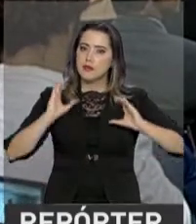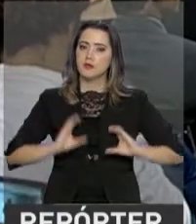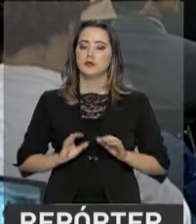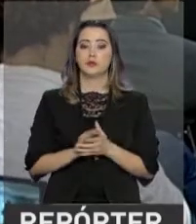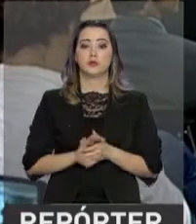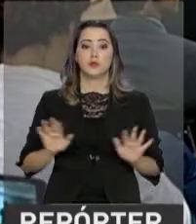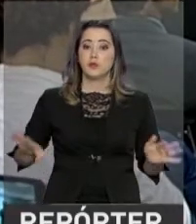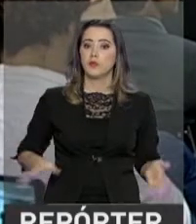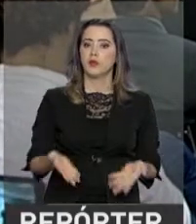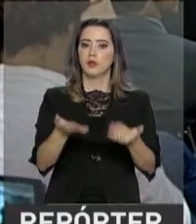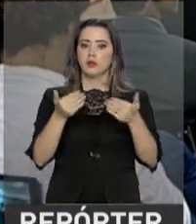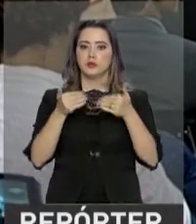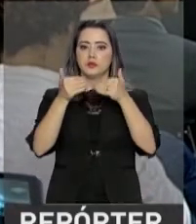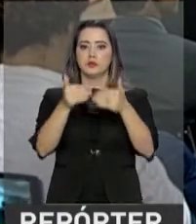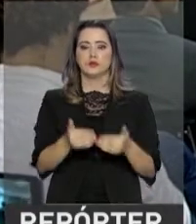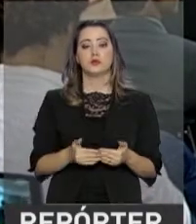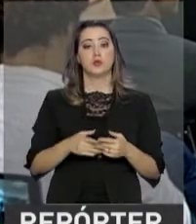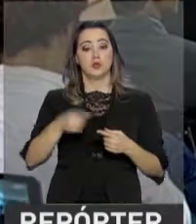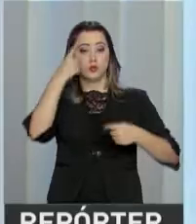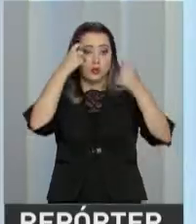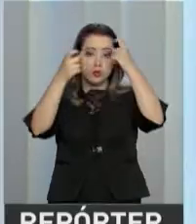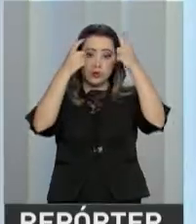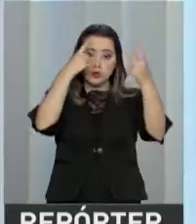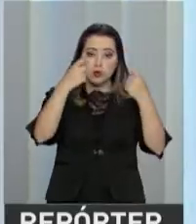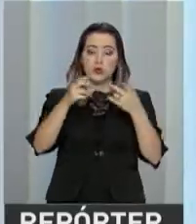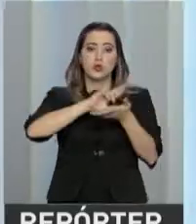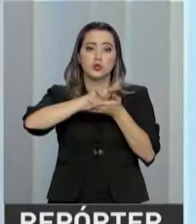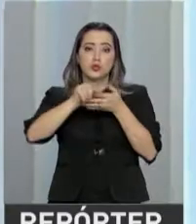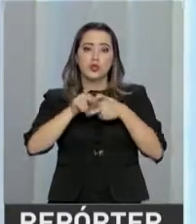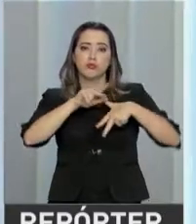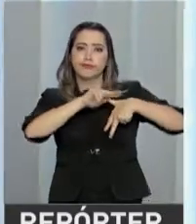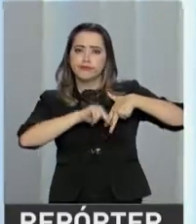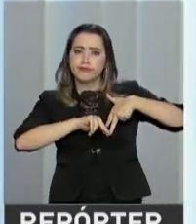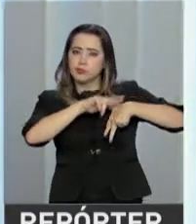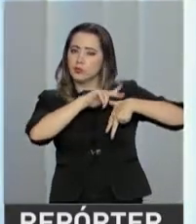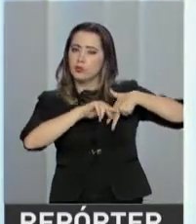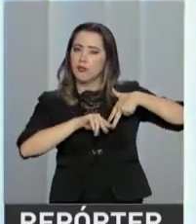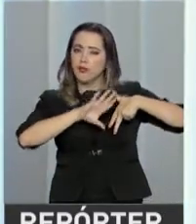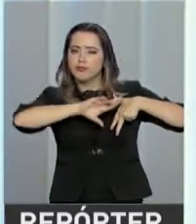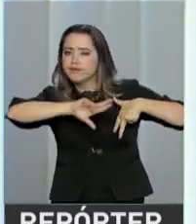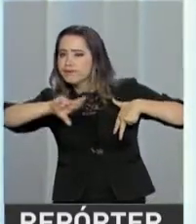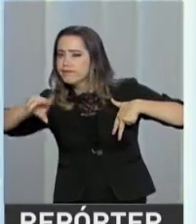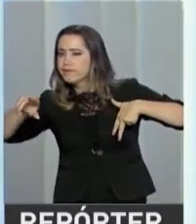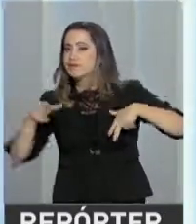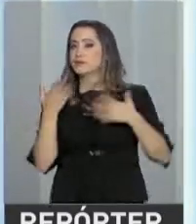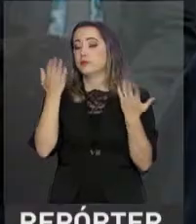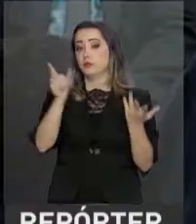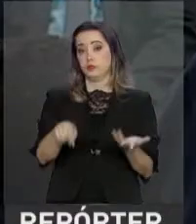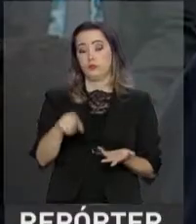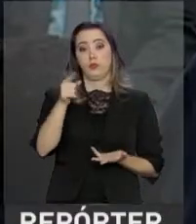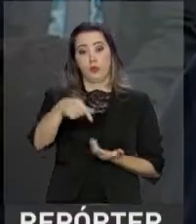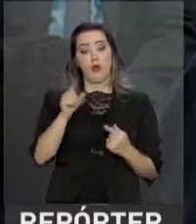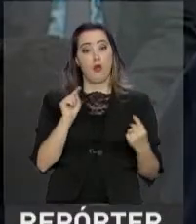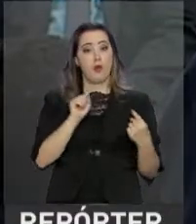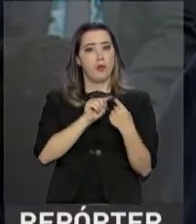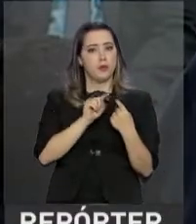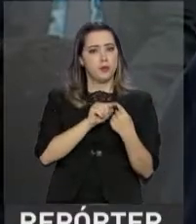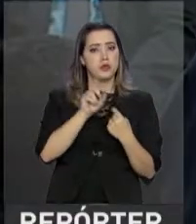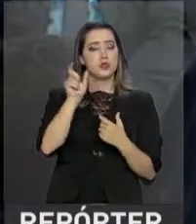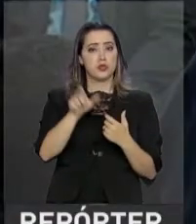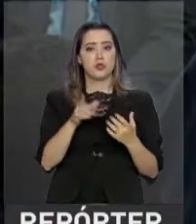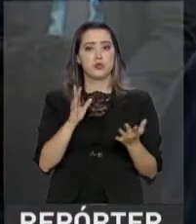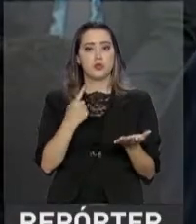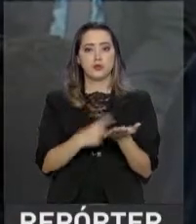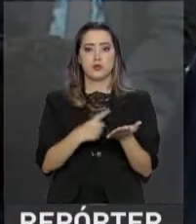Promover ações de enfrentamento à violência contra lésbicas, gays, bissexuais, travestis e transgêneros. Esse é o objetivo do